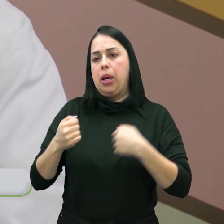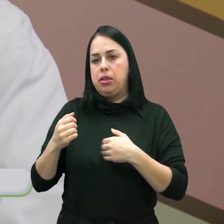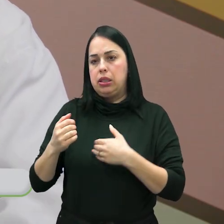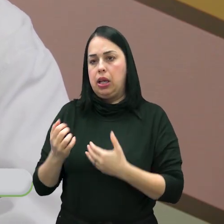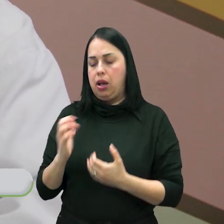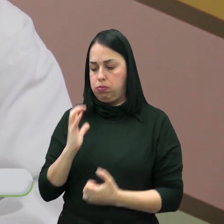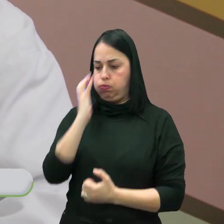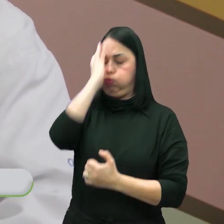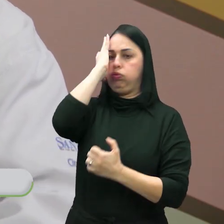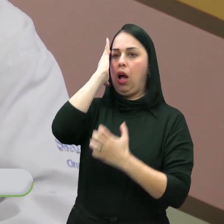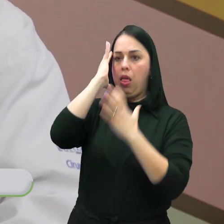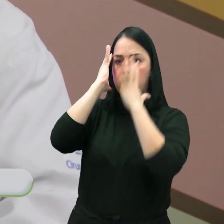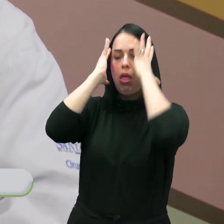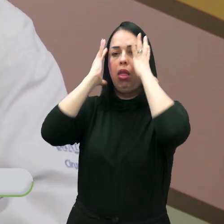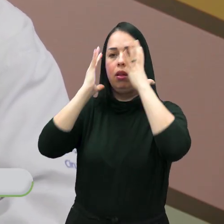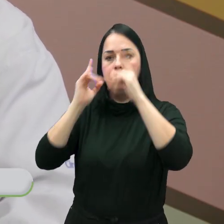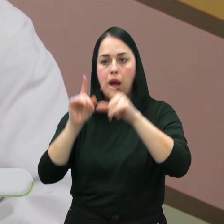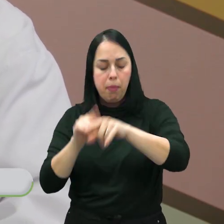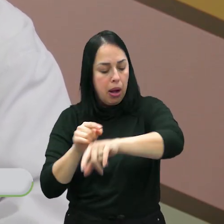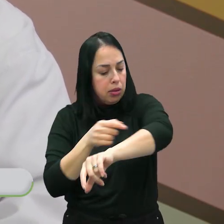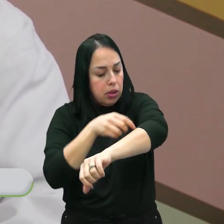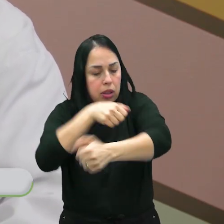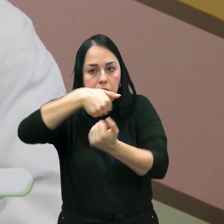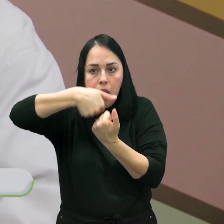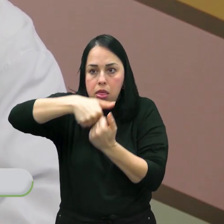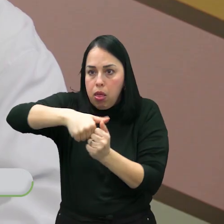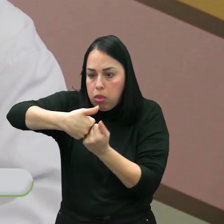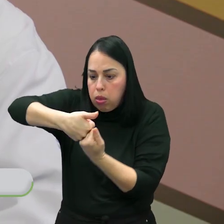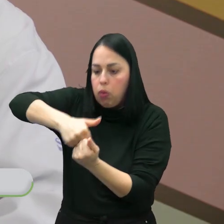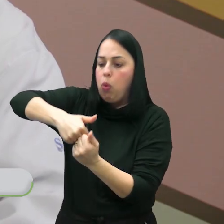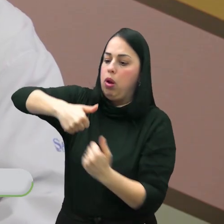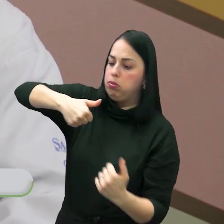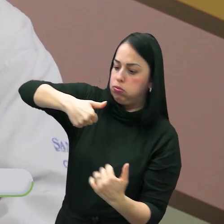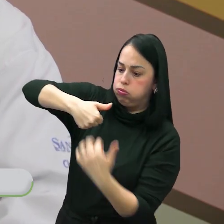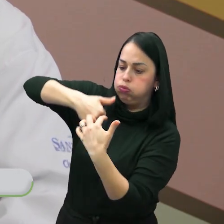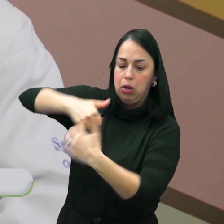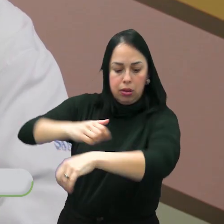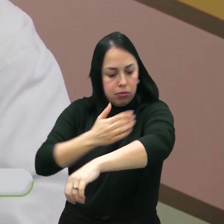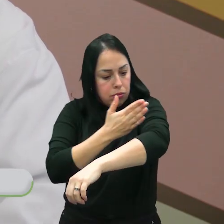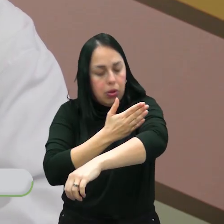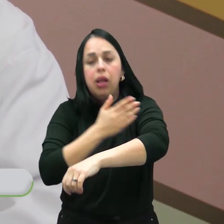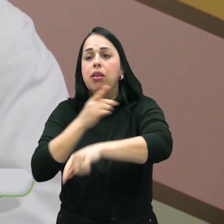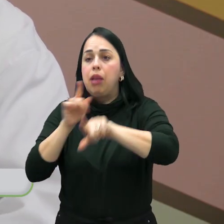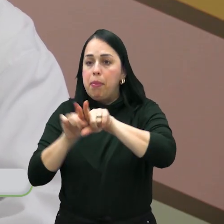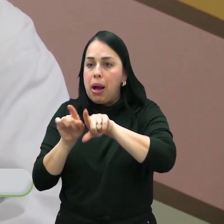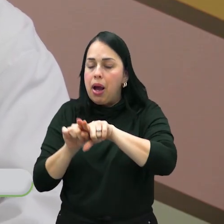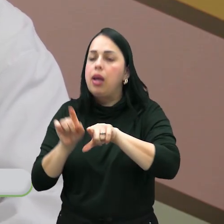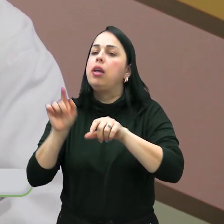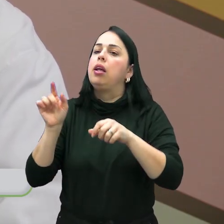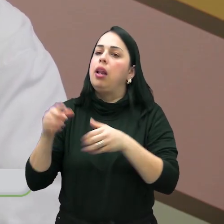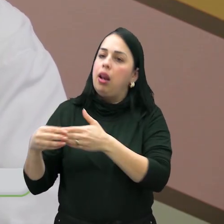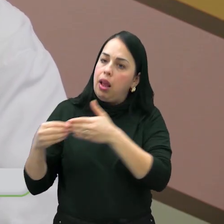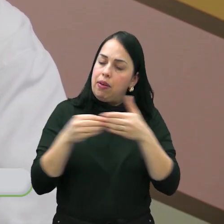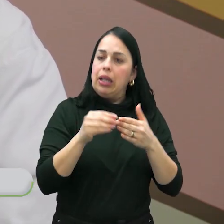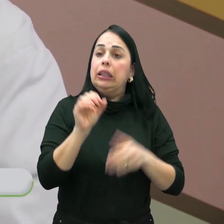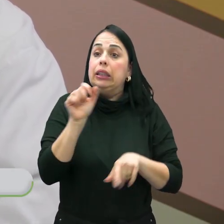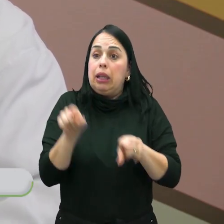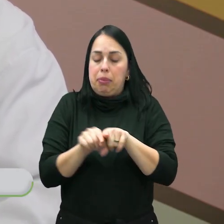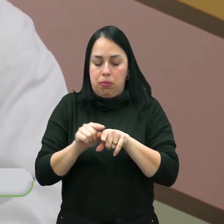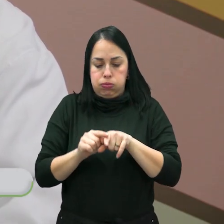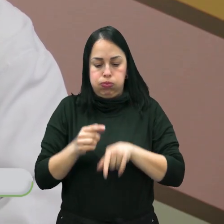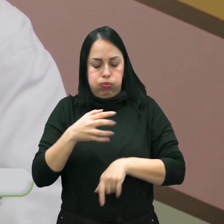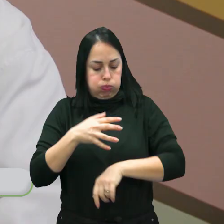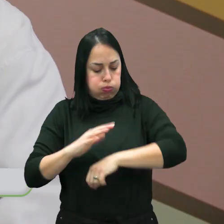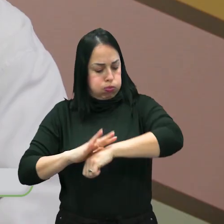né? Todas as áreas que tenham queimaduras de dobras, as articulações também. E quando a queimadura for grande, então